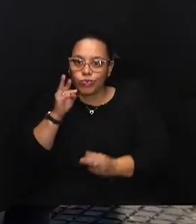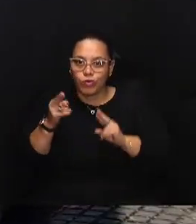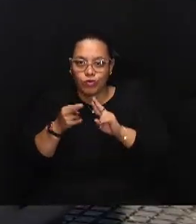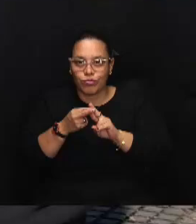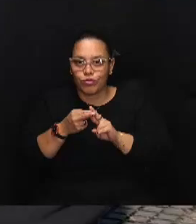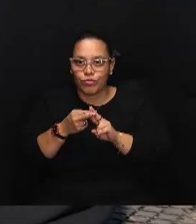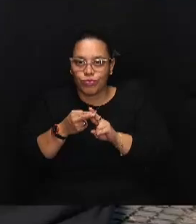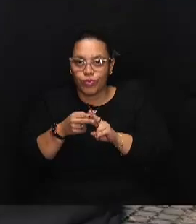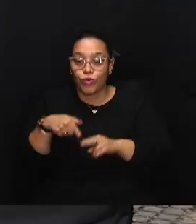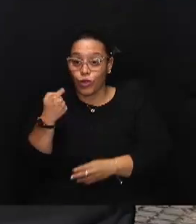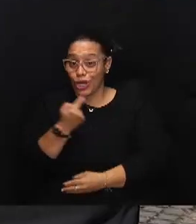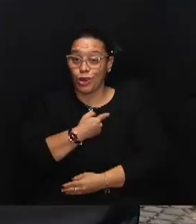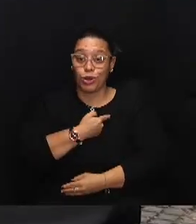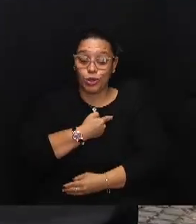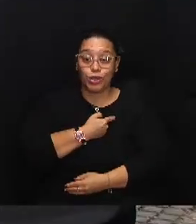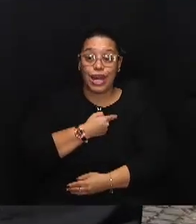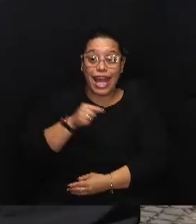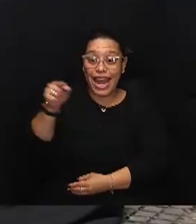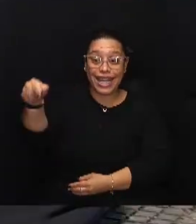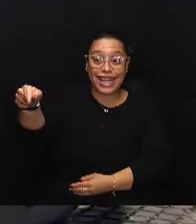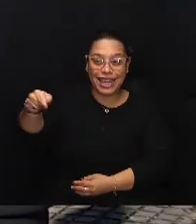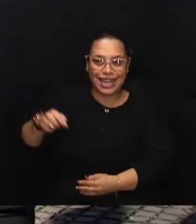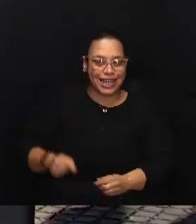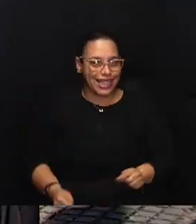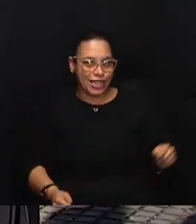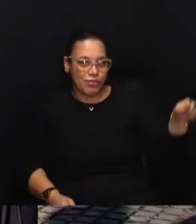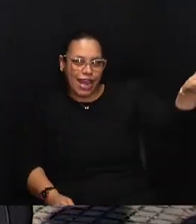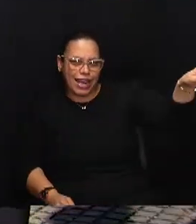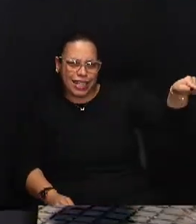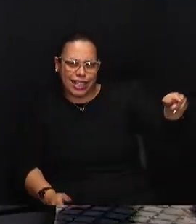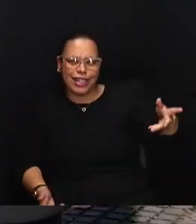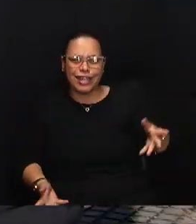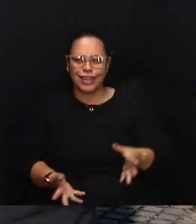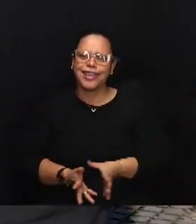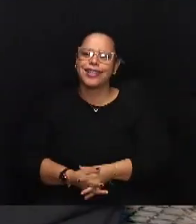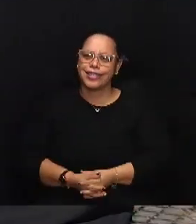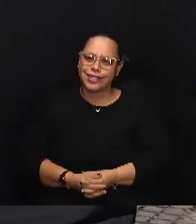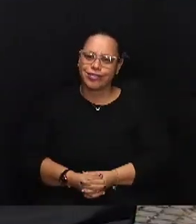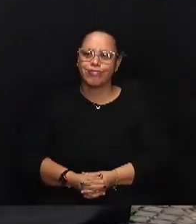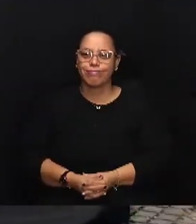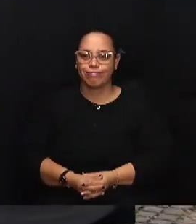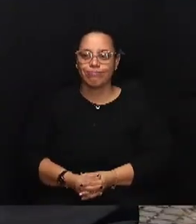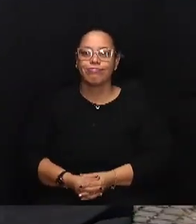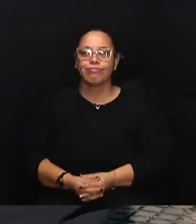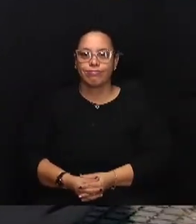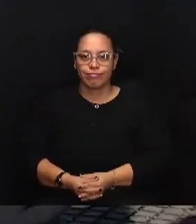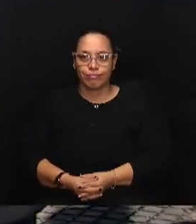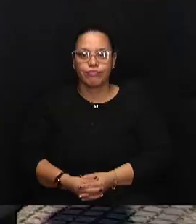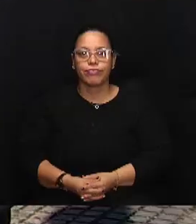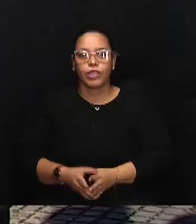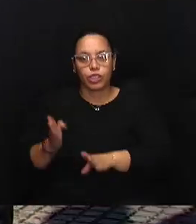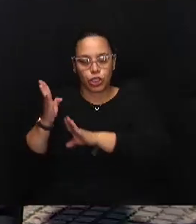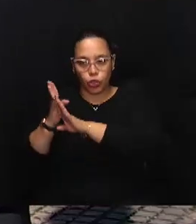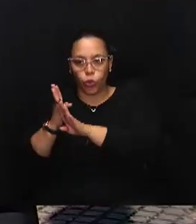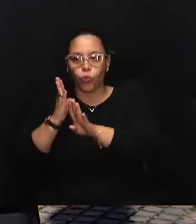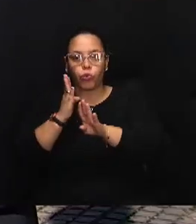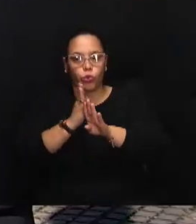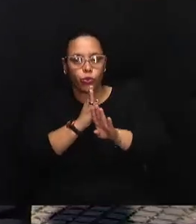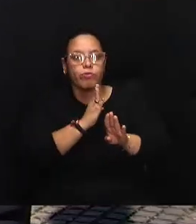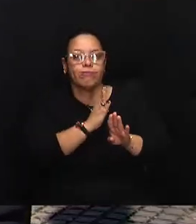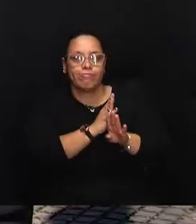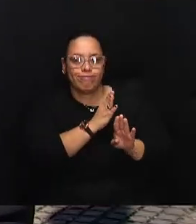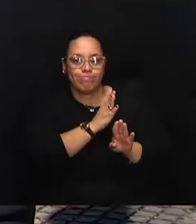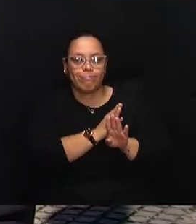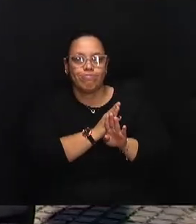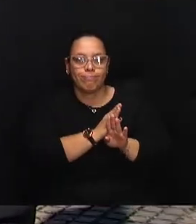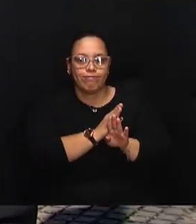Google, foi nós. É aqui, e vai lá, vai, onde tá? Pô, mas não é exatamente. E a gente encontrou. E ao mesmo tempo que a